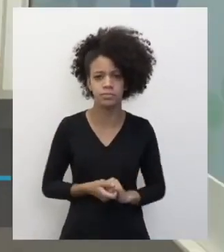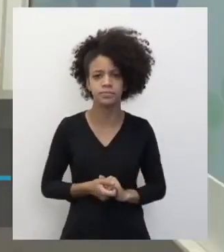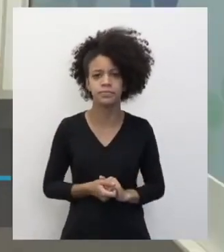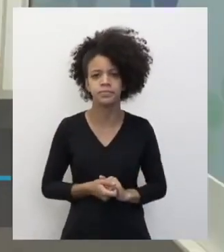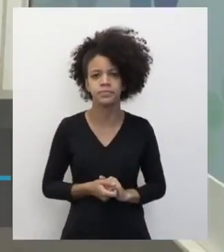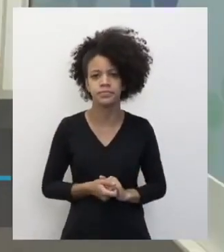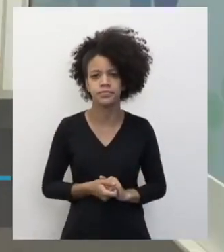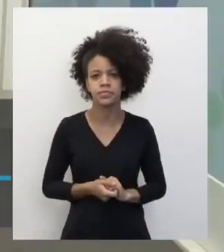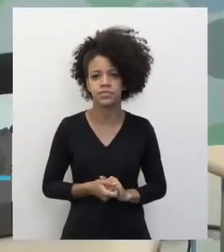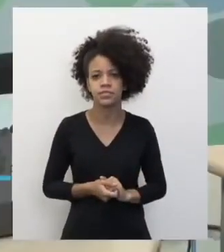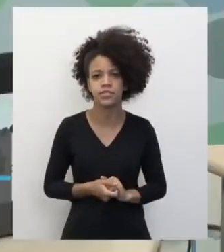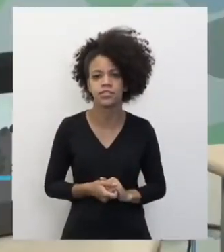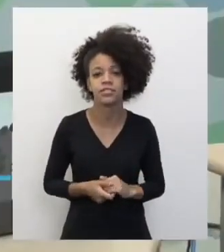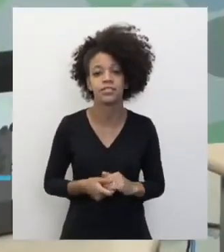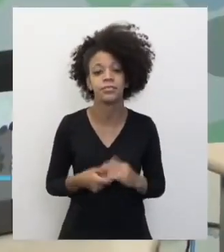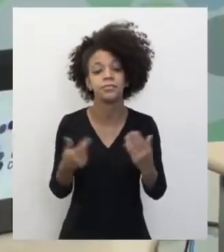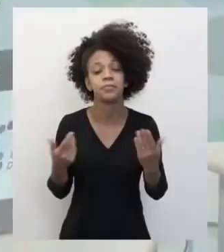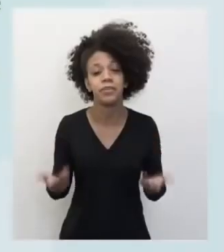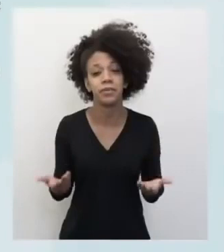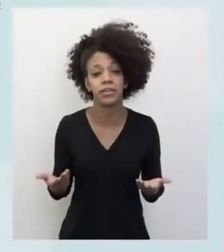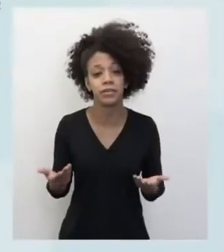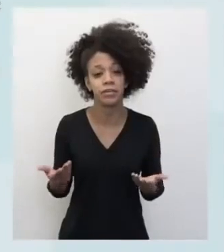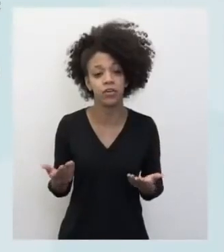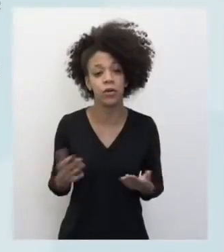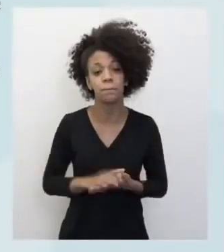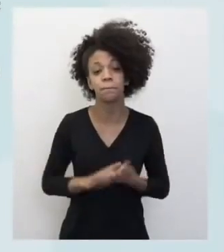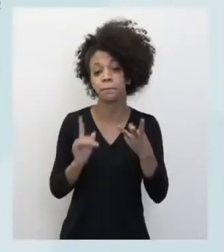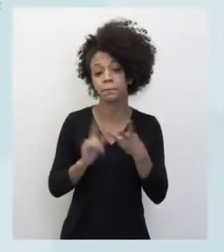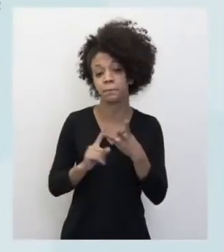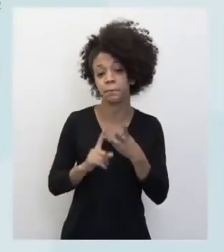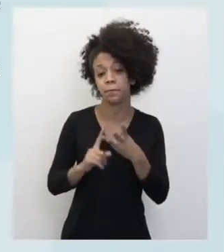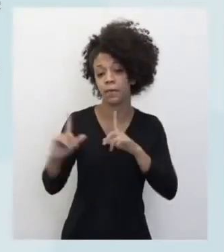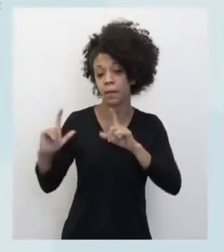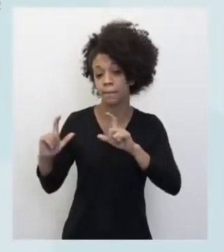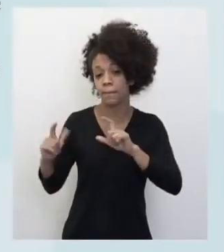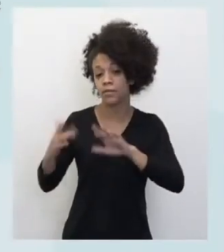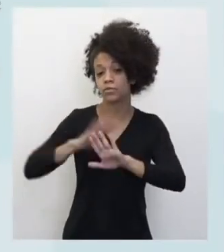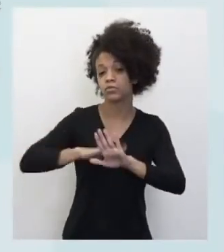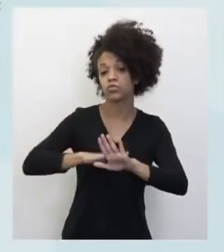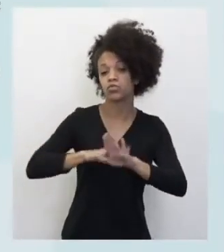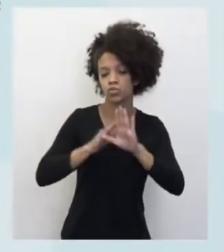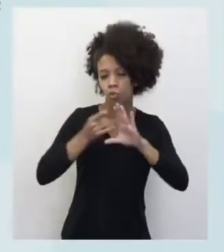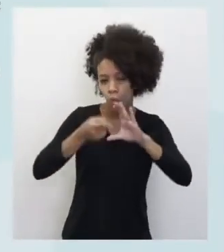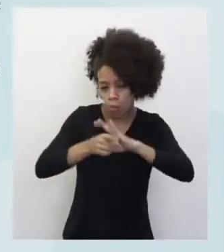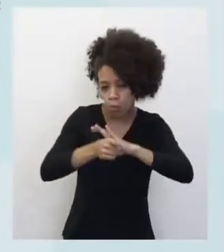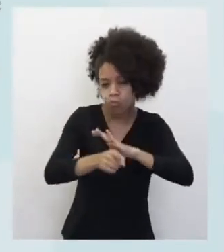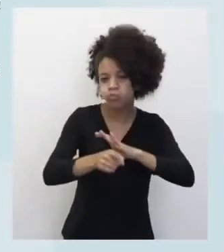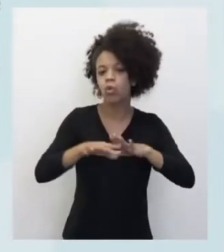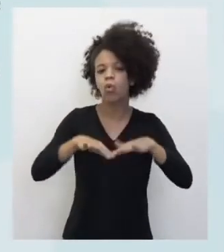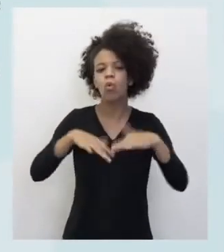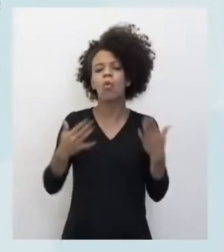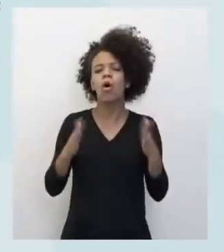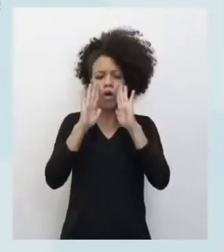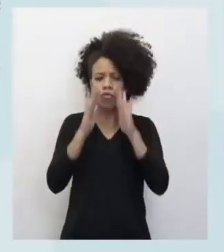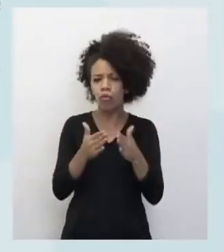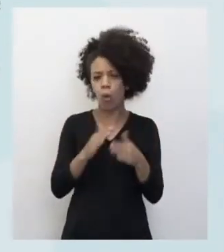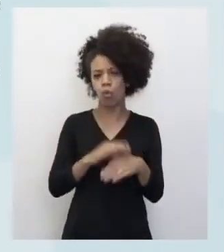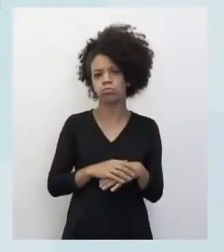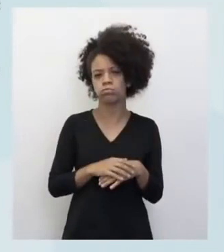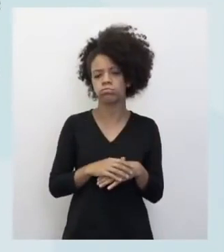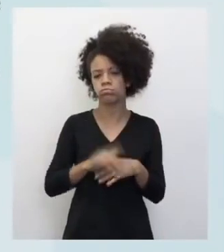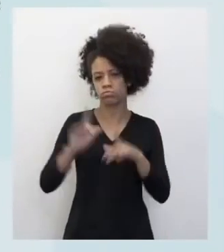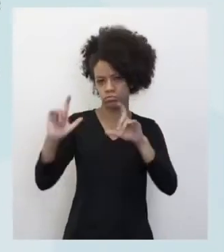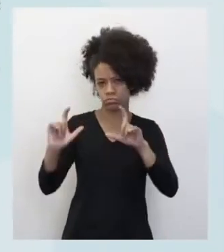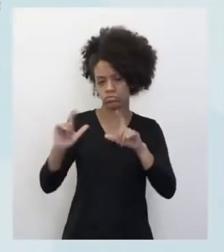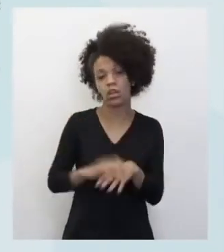terceiro critério aí, são imagens de fundo, elas têm profundidade, qual é o foco das imagens? Mais ou menos isso que você falou, né? Isso. Também, Porque